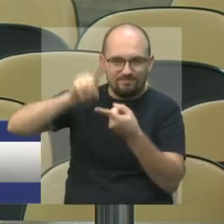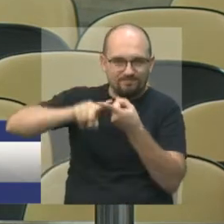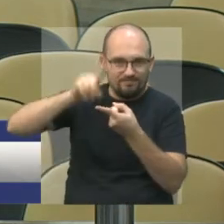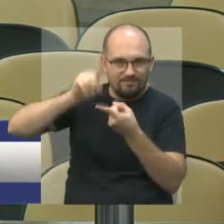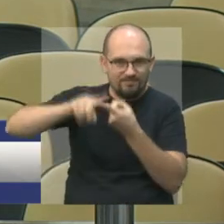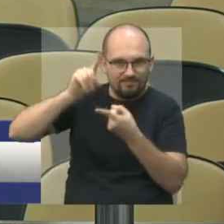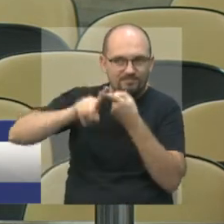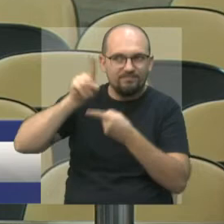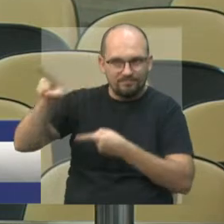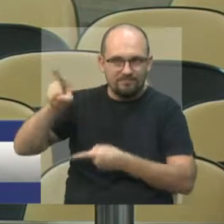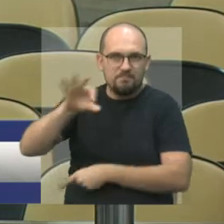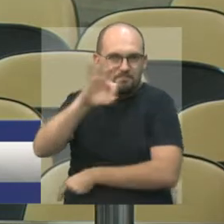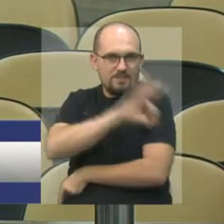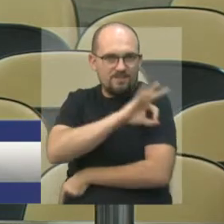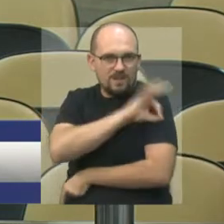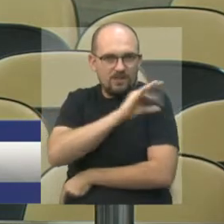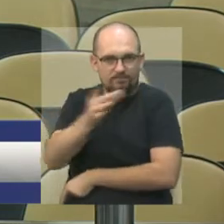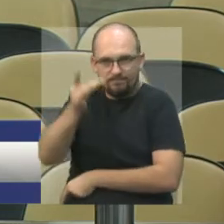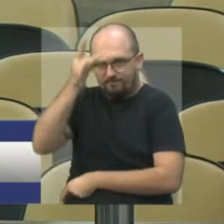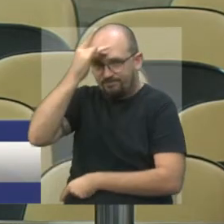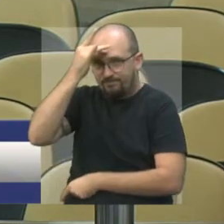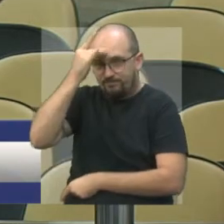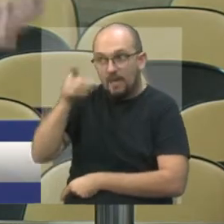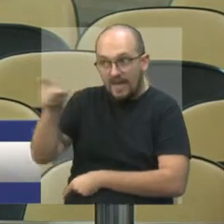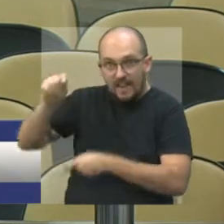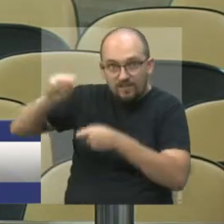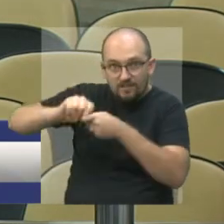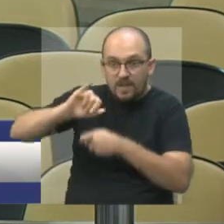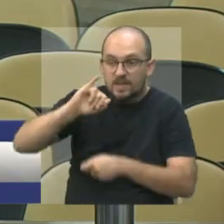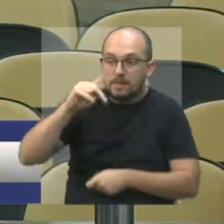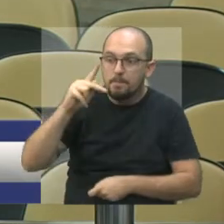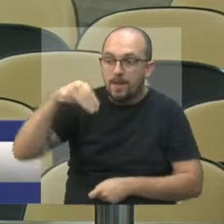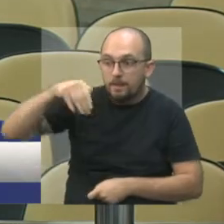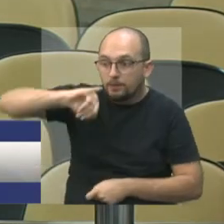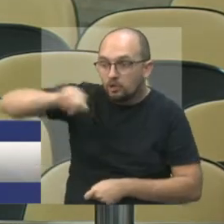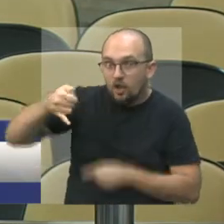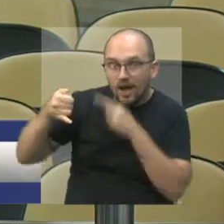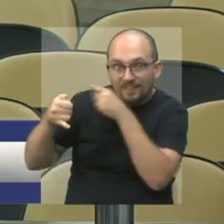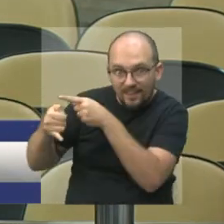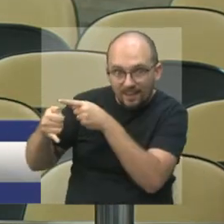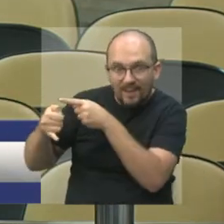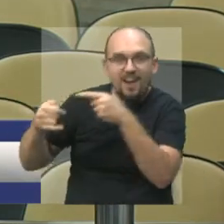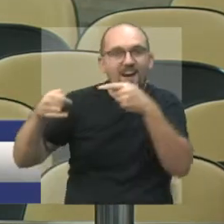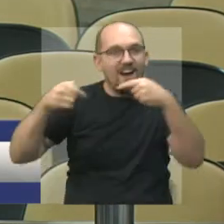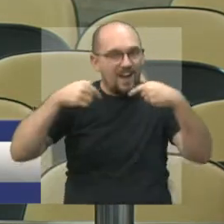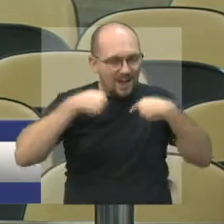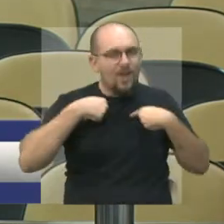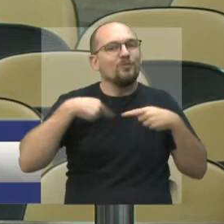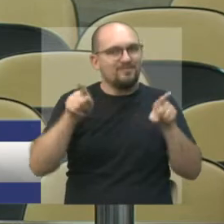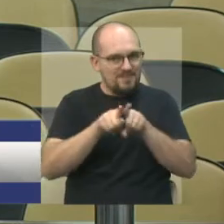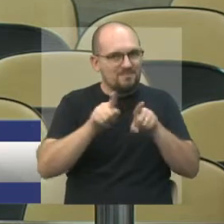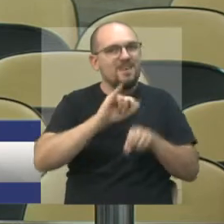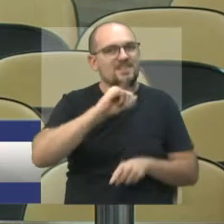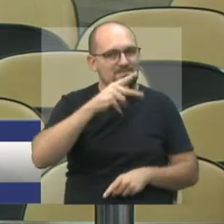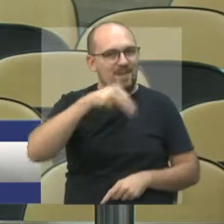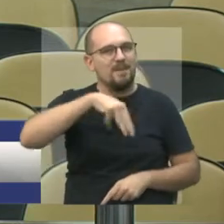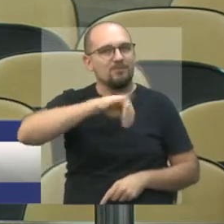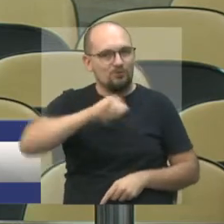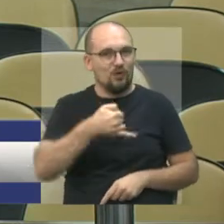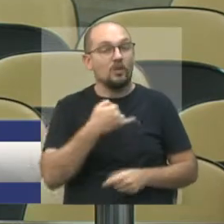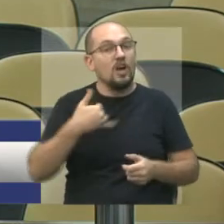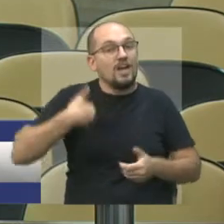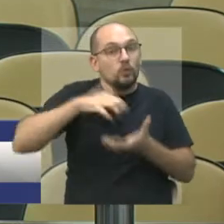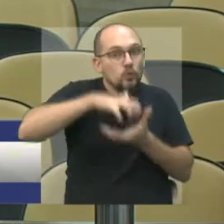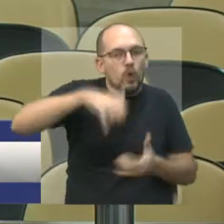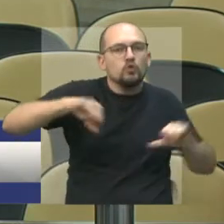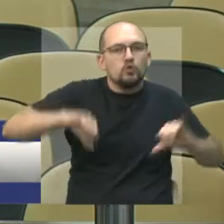fez, eu também represento o IPMJ, o que ele fez com o IPMJ, ele não vai fazer com os bairros. Porque os nossos idosos estão sofrendo, e os bairros